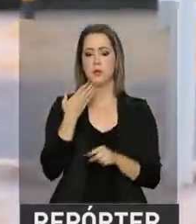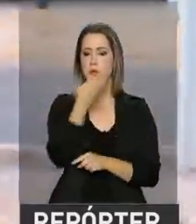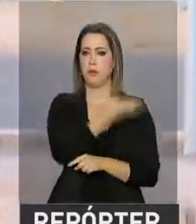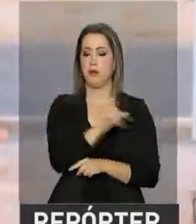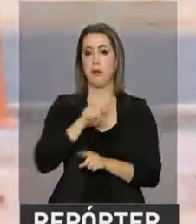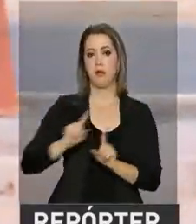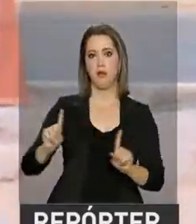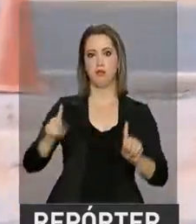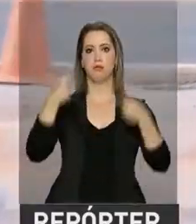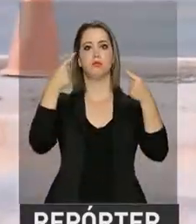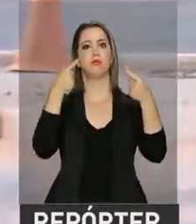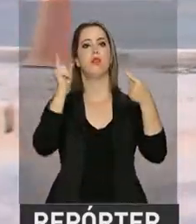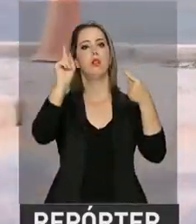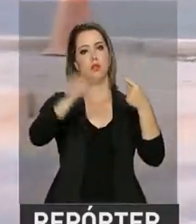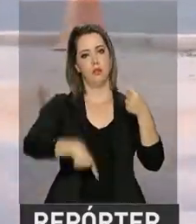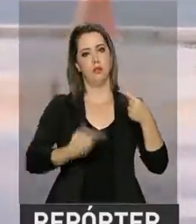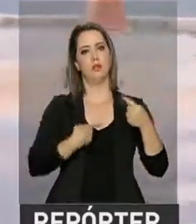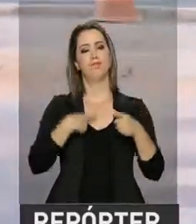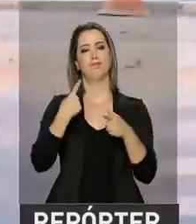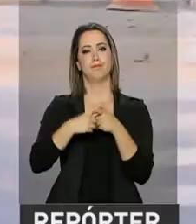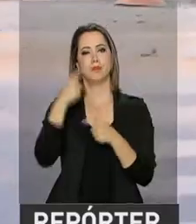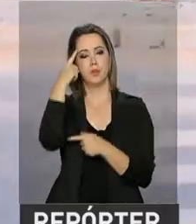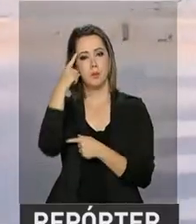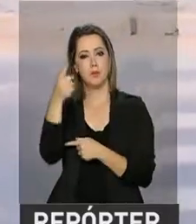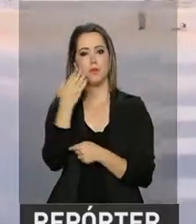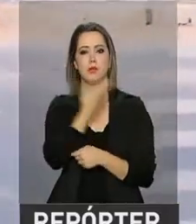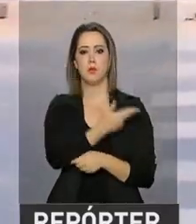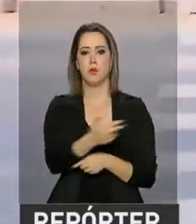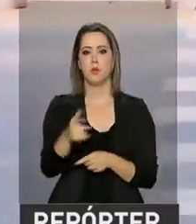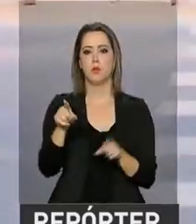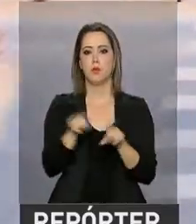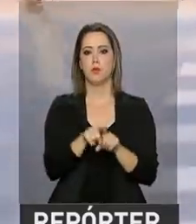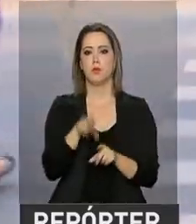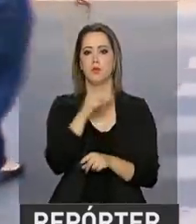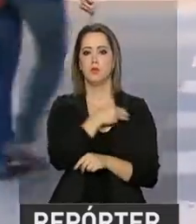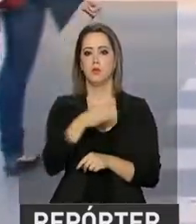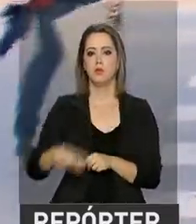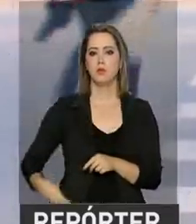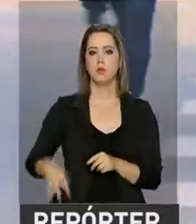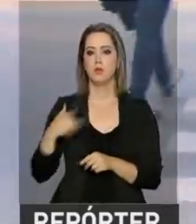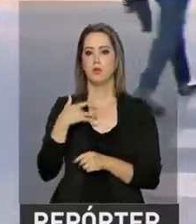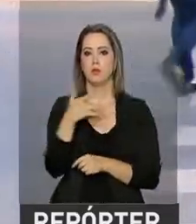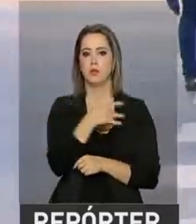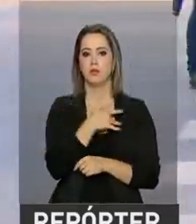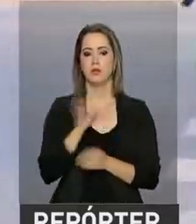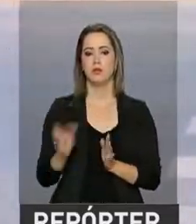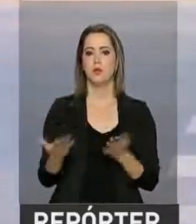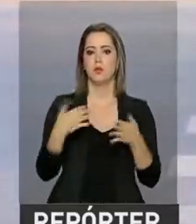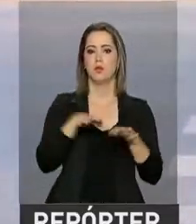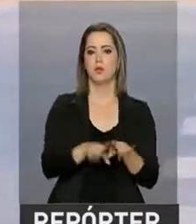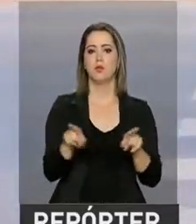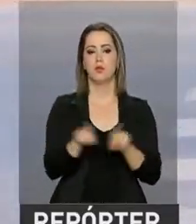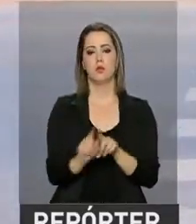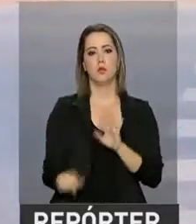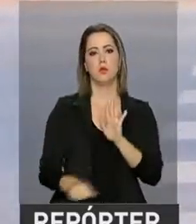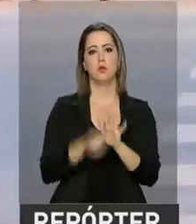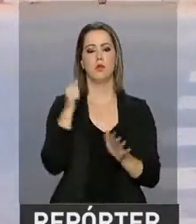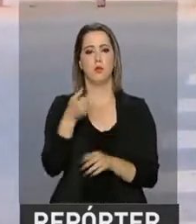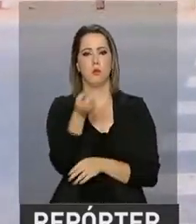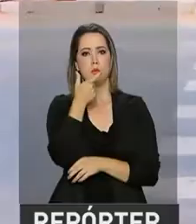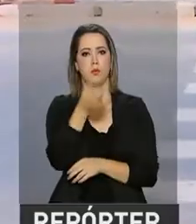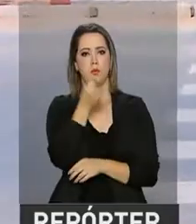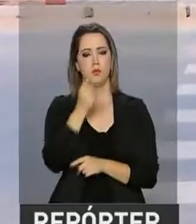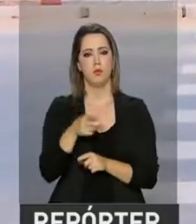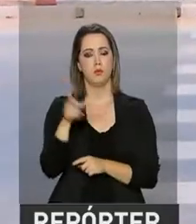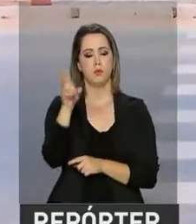grande desafio. E foi justamente pensando em pessoas como ela que o Ministério da Saúde incorporou o primeiro medicamento via oral de